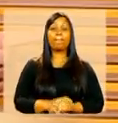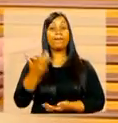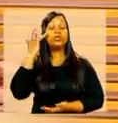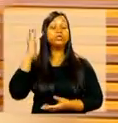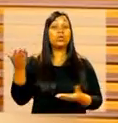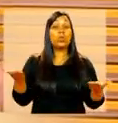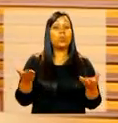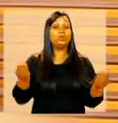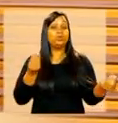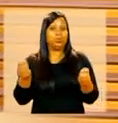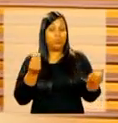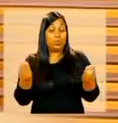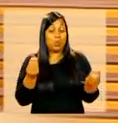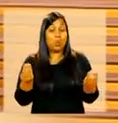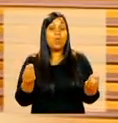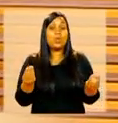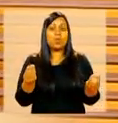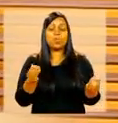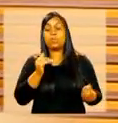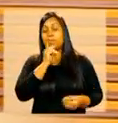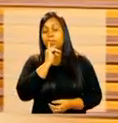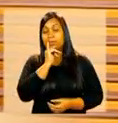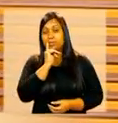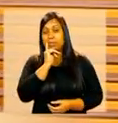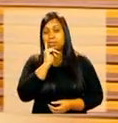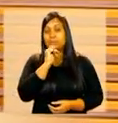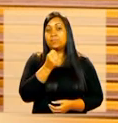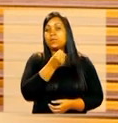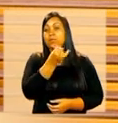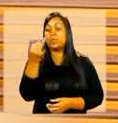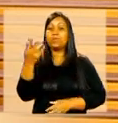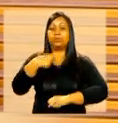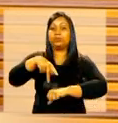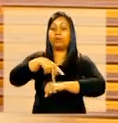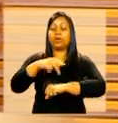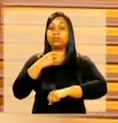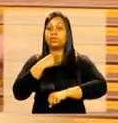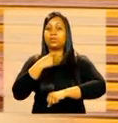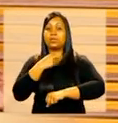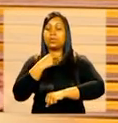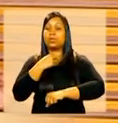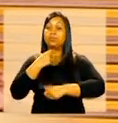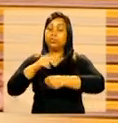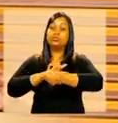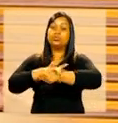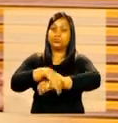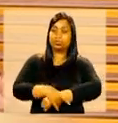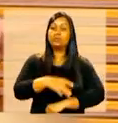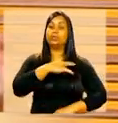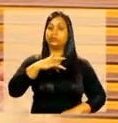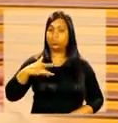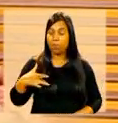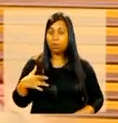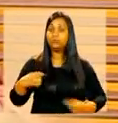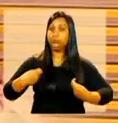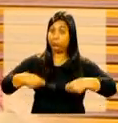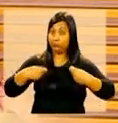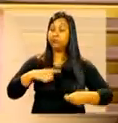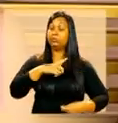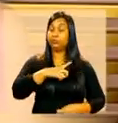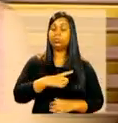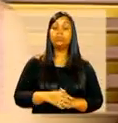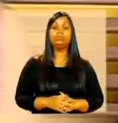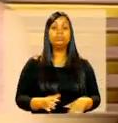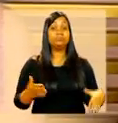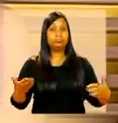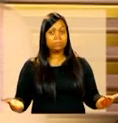como é que está hoje, cara, me corrija se eu estiver errado. Por exemplo, em alguns países eu não posso entrar sem o seguro de saúde, não é? Eu tenho que ter, né? Tem que